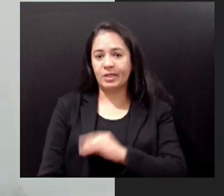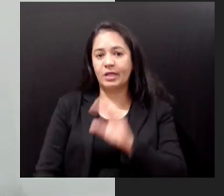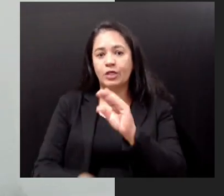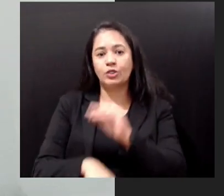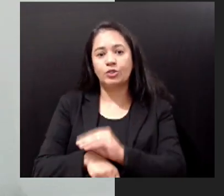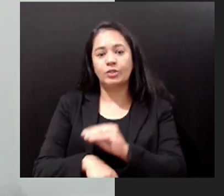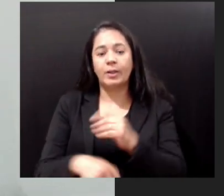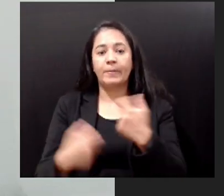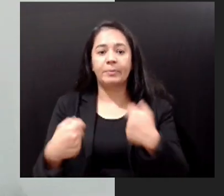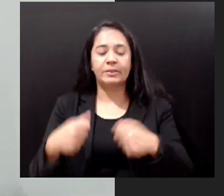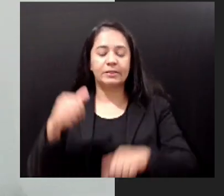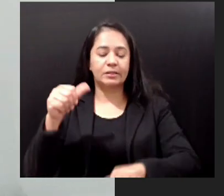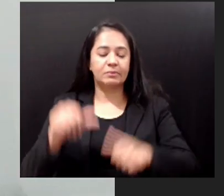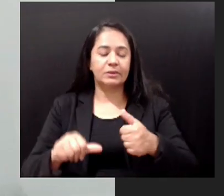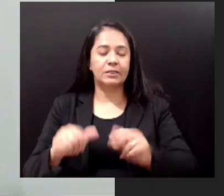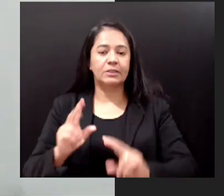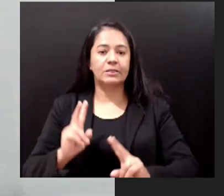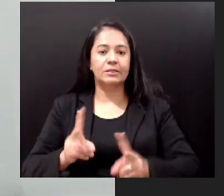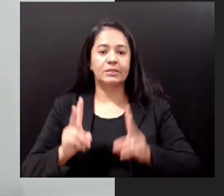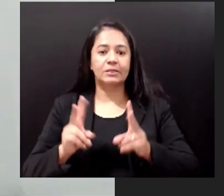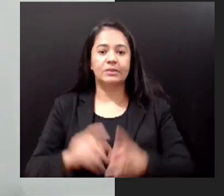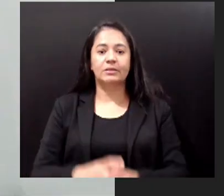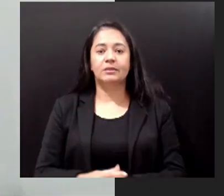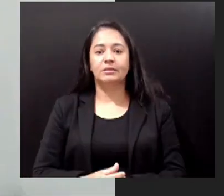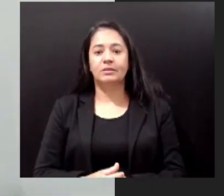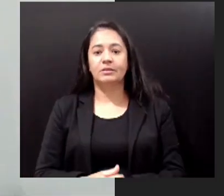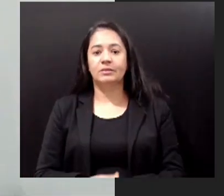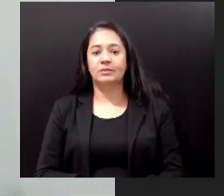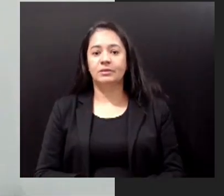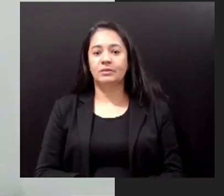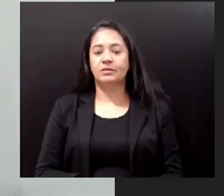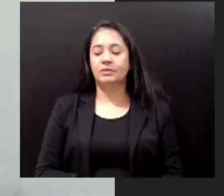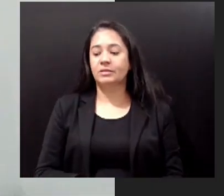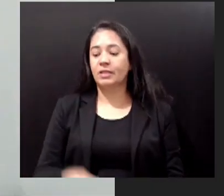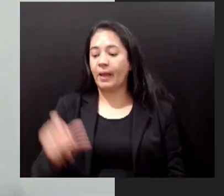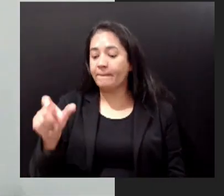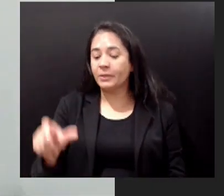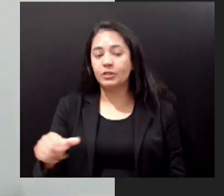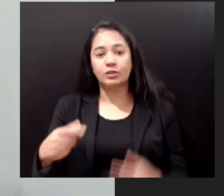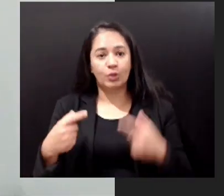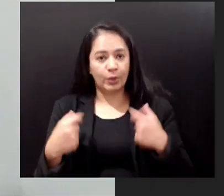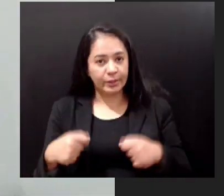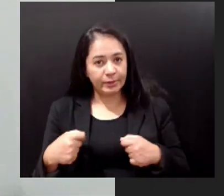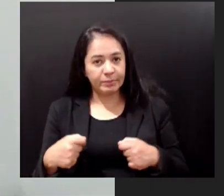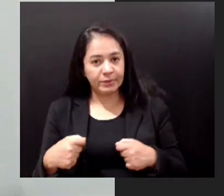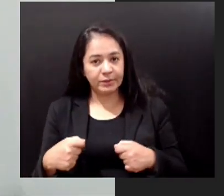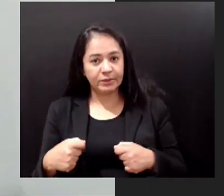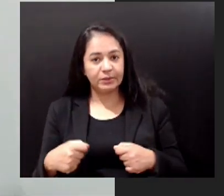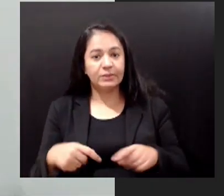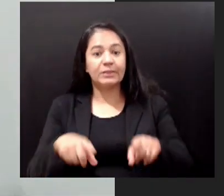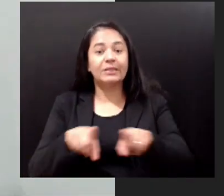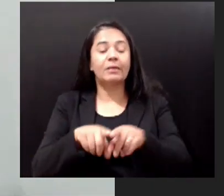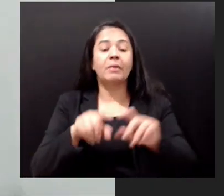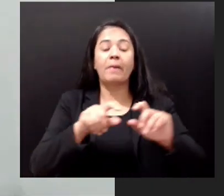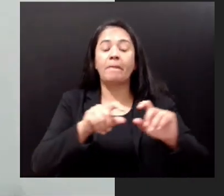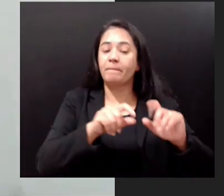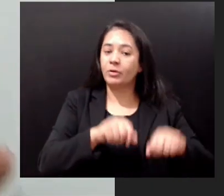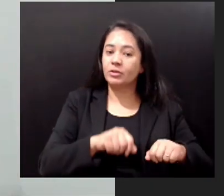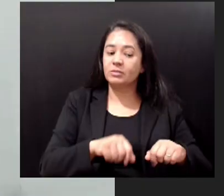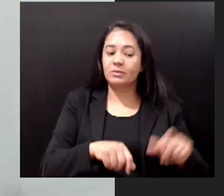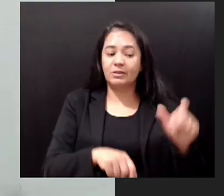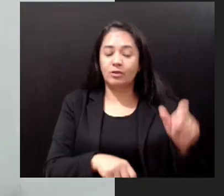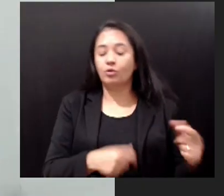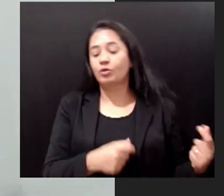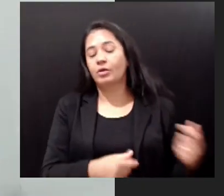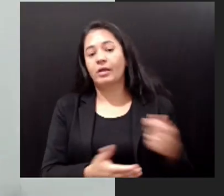analisar sempre a necessidade de quem precisa desses alimentos e a possibilidade de quem paga. Na